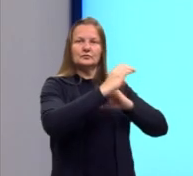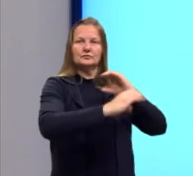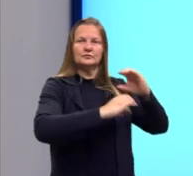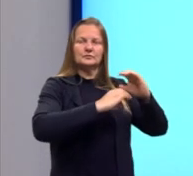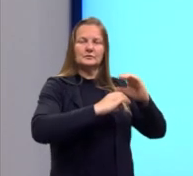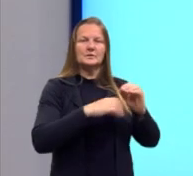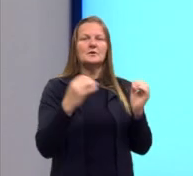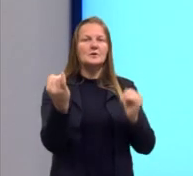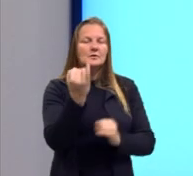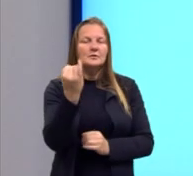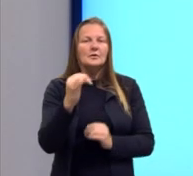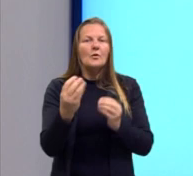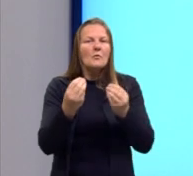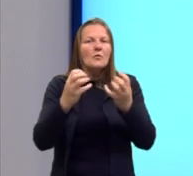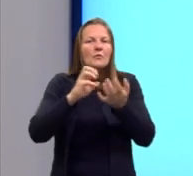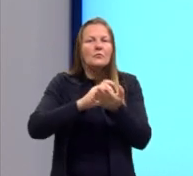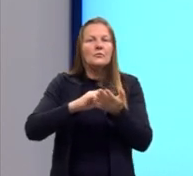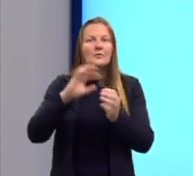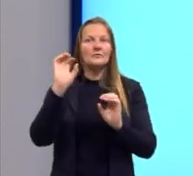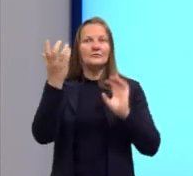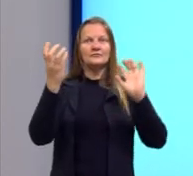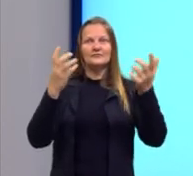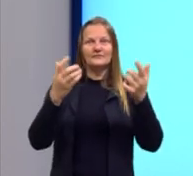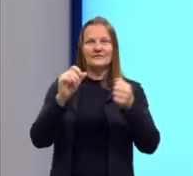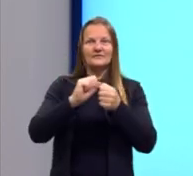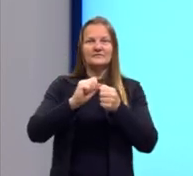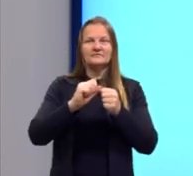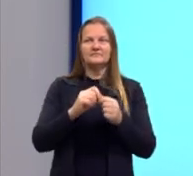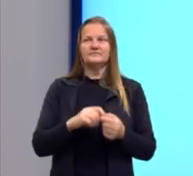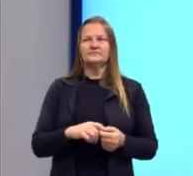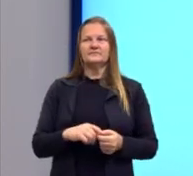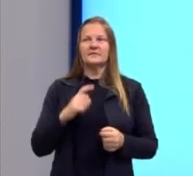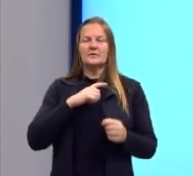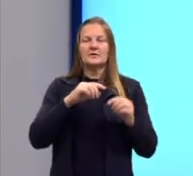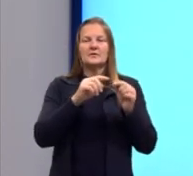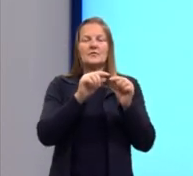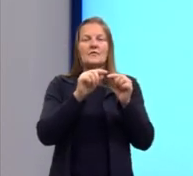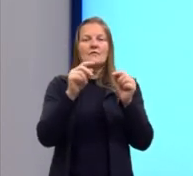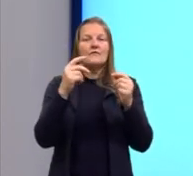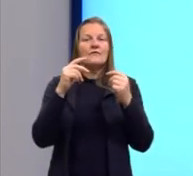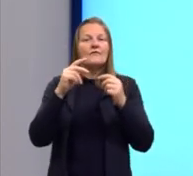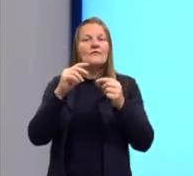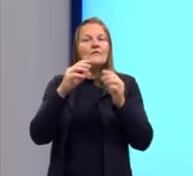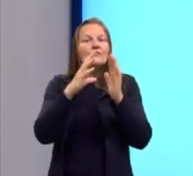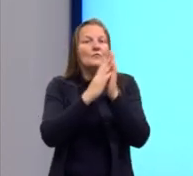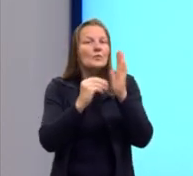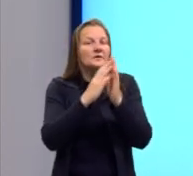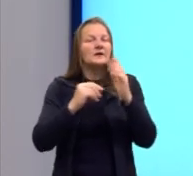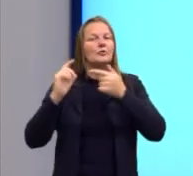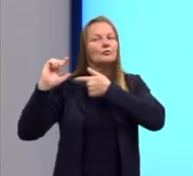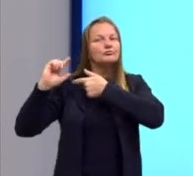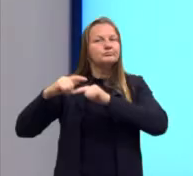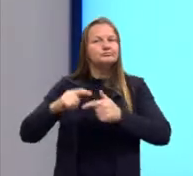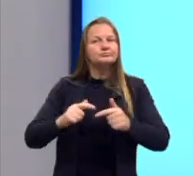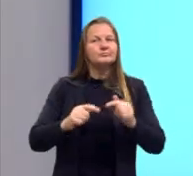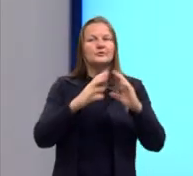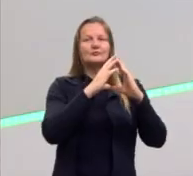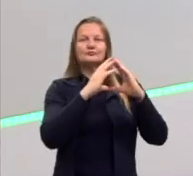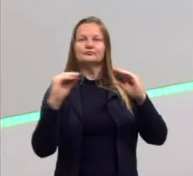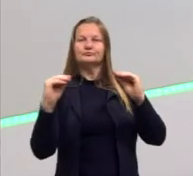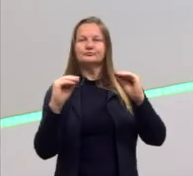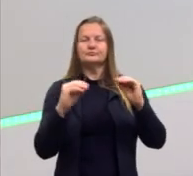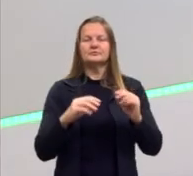para a gente reconhecer como que se resolve um circuito onde ele não tá na forma tradicional né E também circuitos